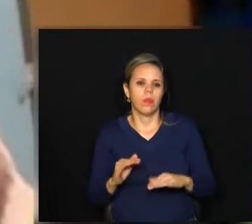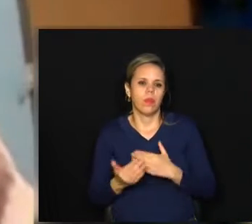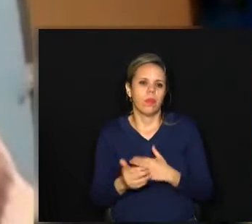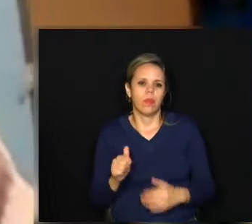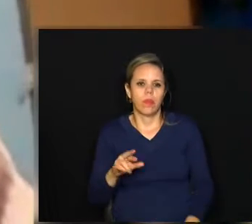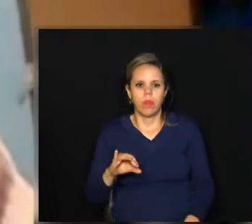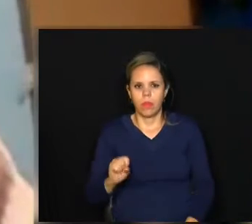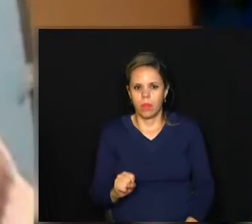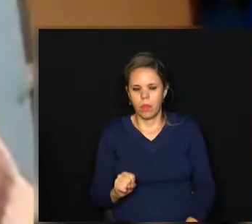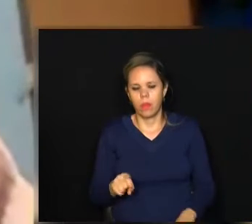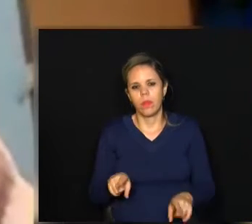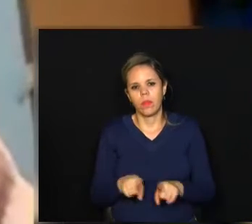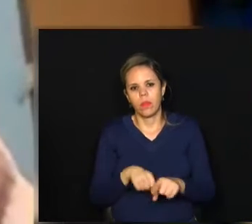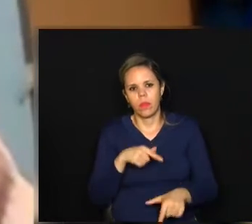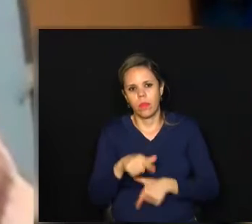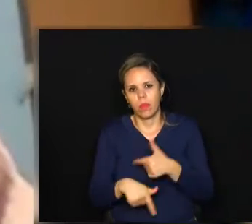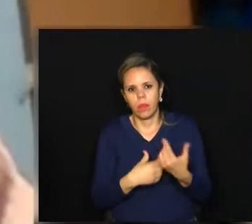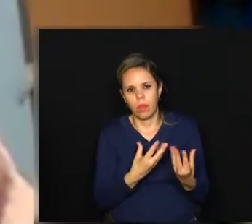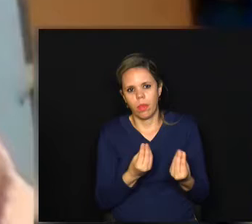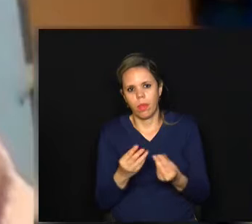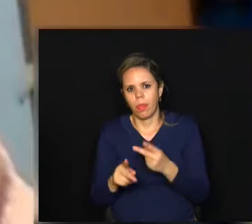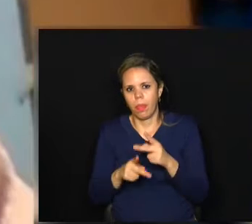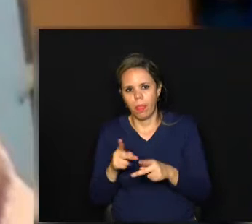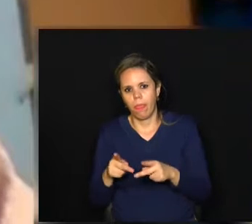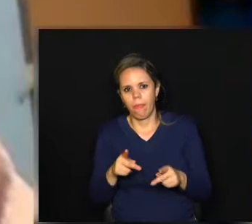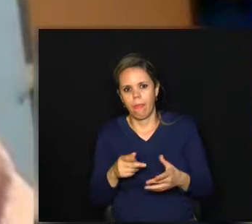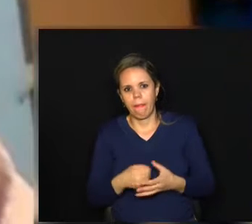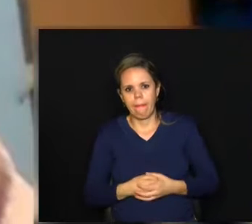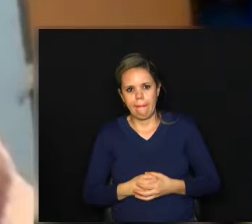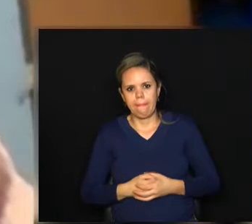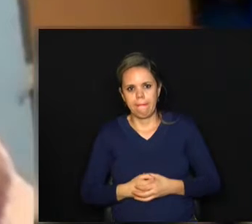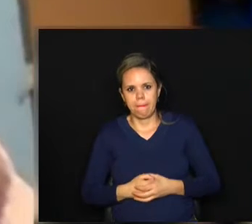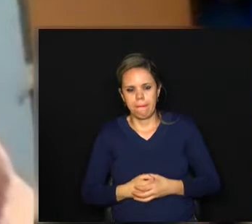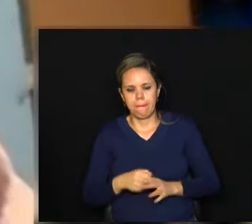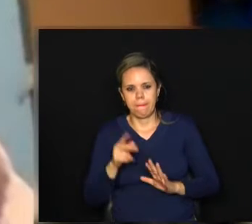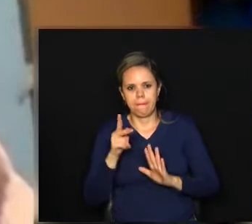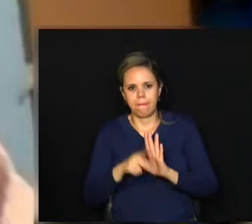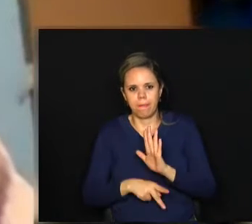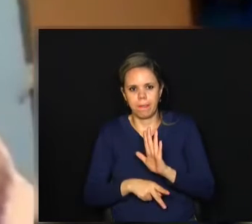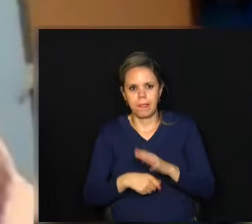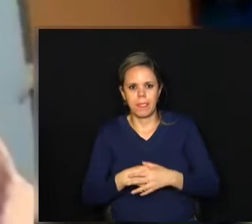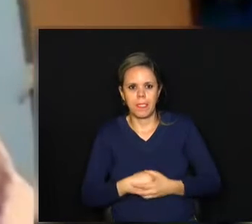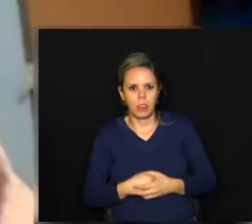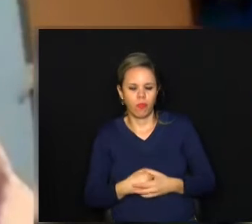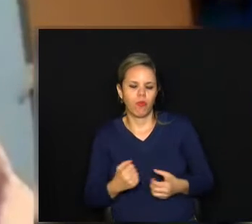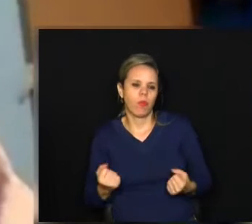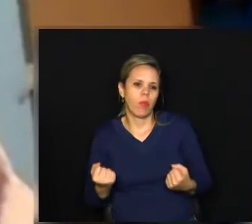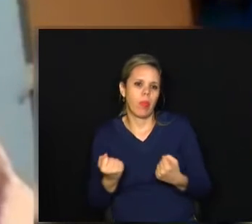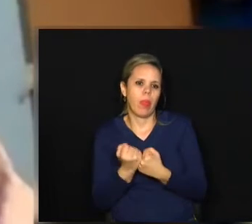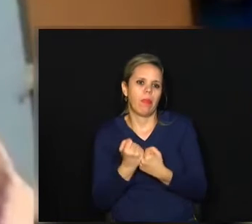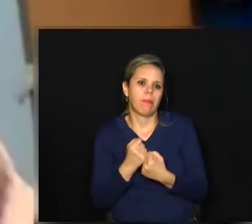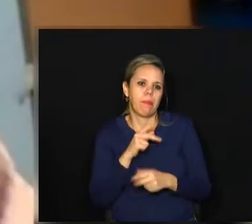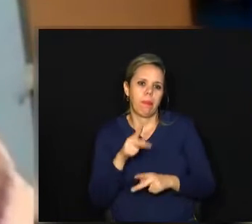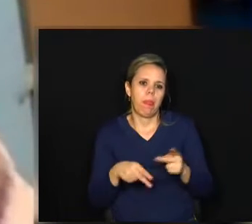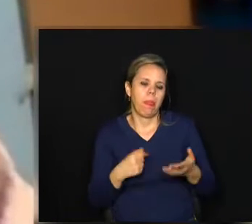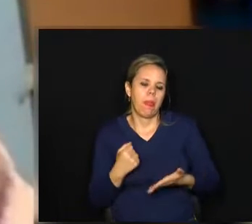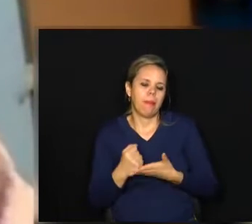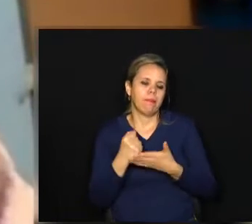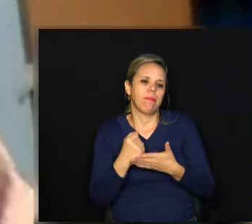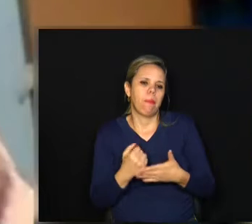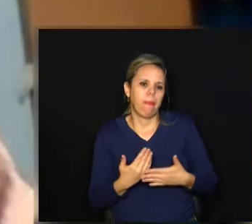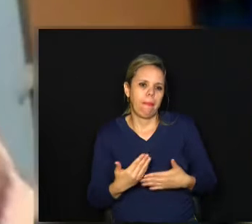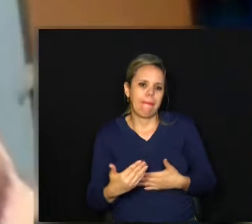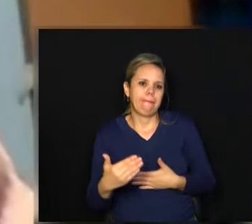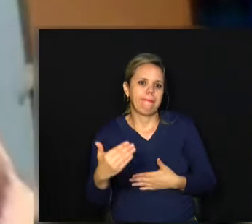aí envolveu o trabalho de muita gente, muitas pessoas. Projetos, né, apoiadores, gente que nos ajudou ao longo de